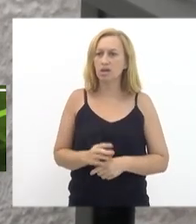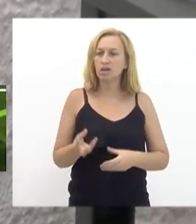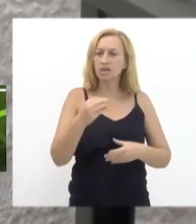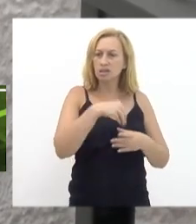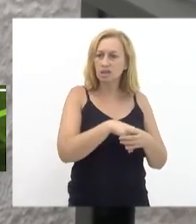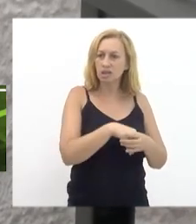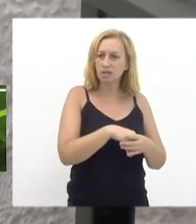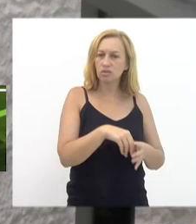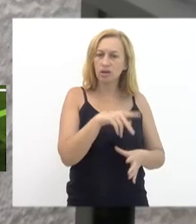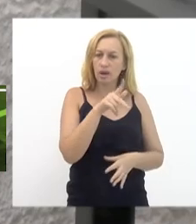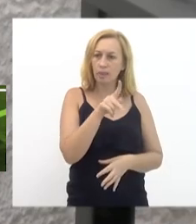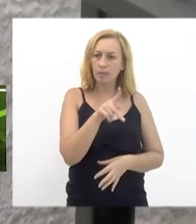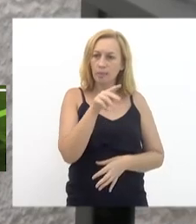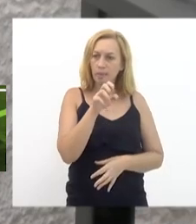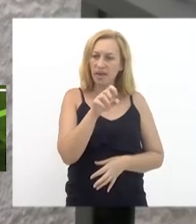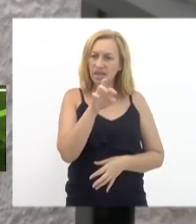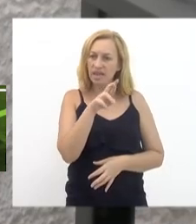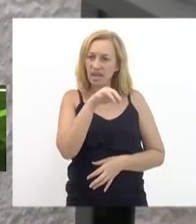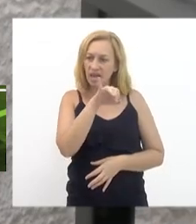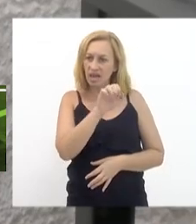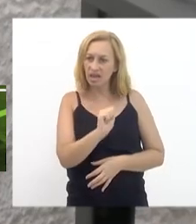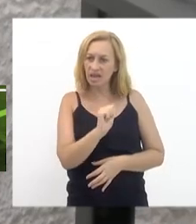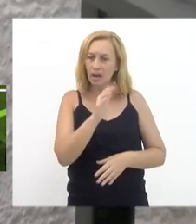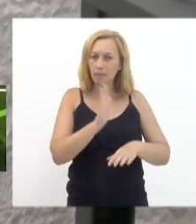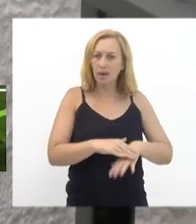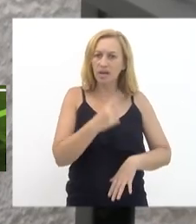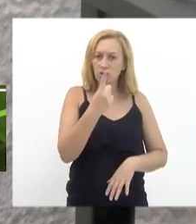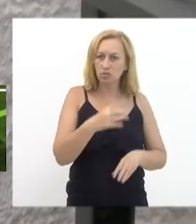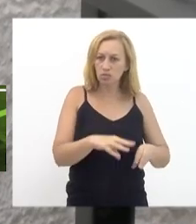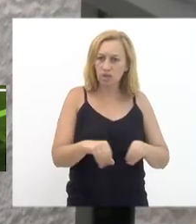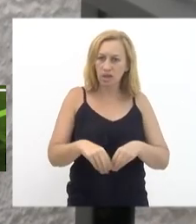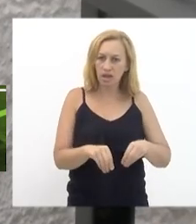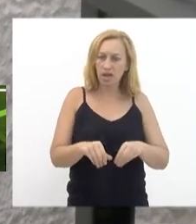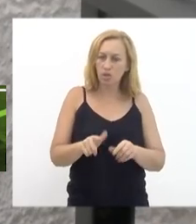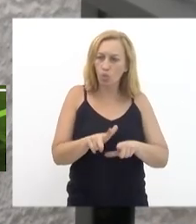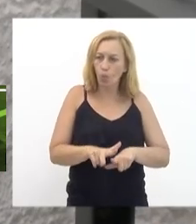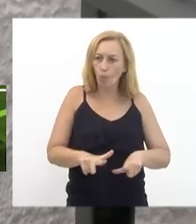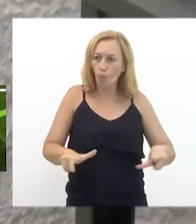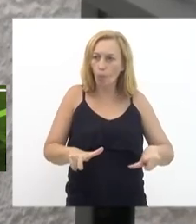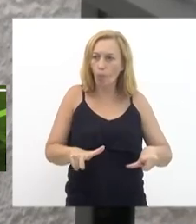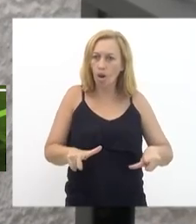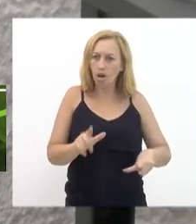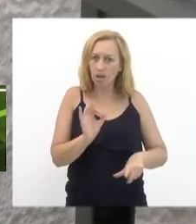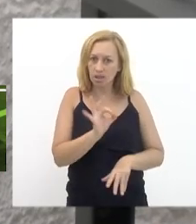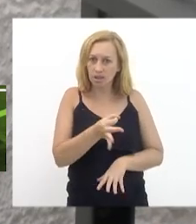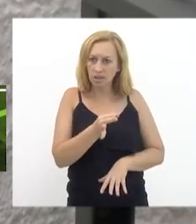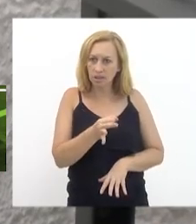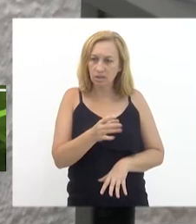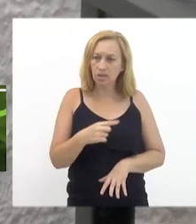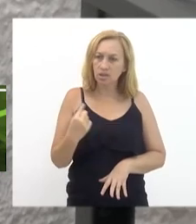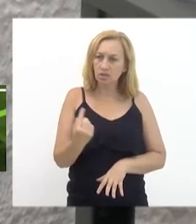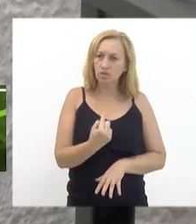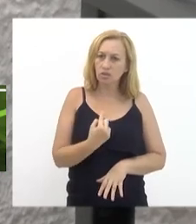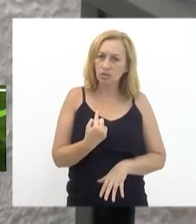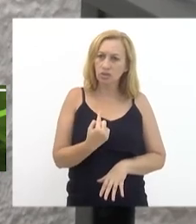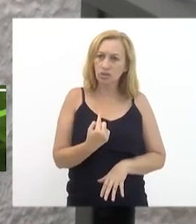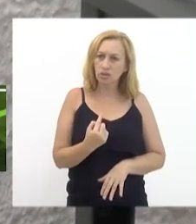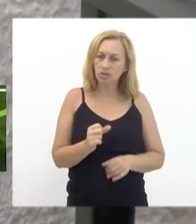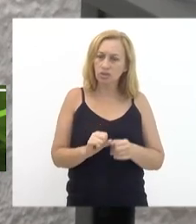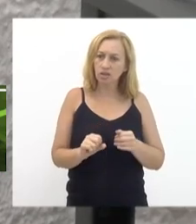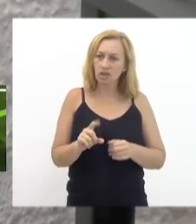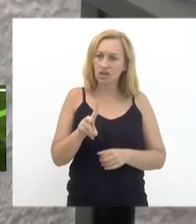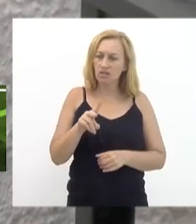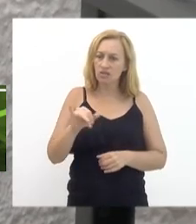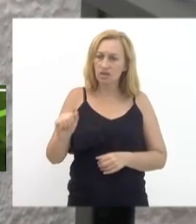na pedreira que a gente chama mais um terreno vazio construção de unidades habitacionais da Serra e a fazer as